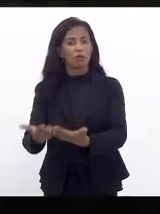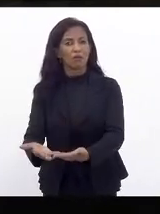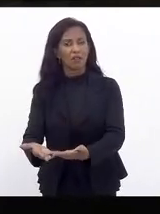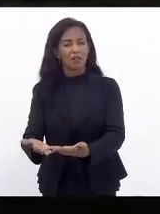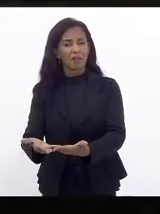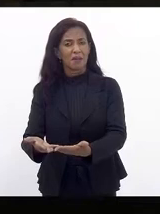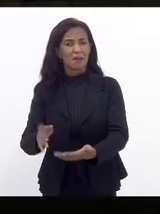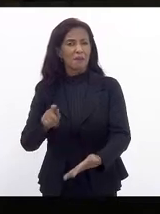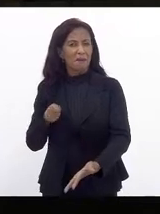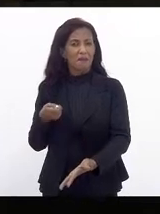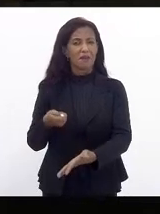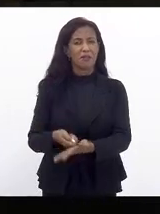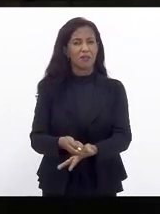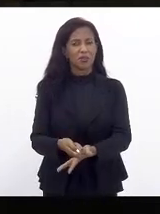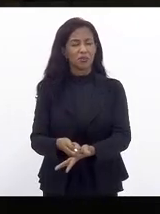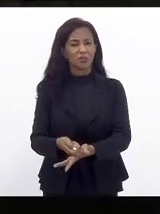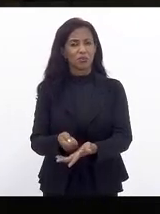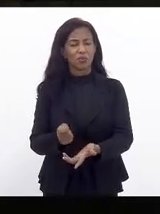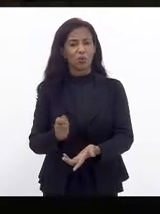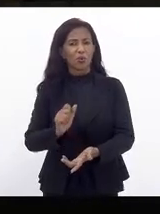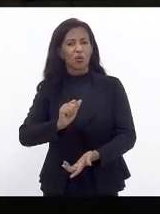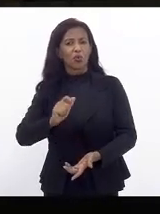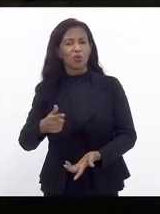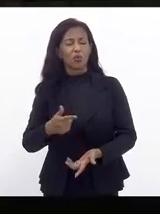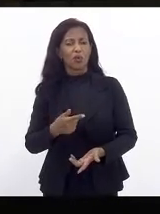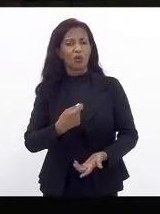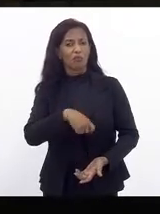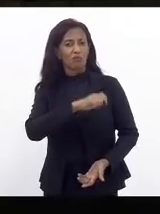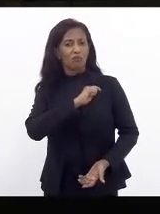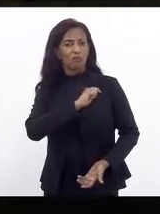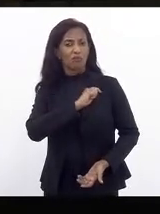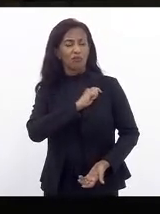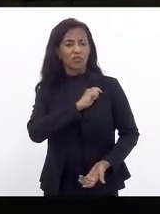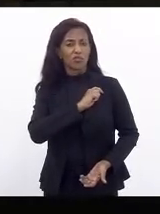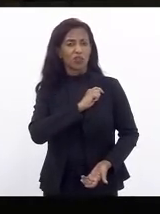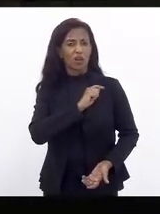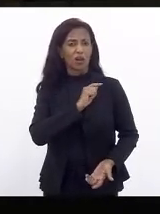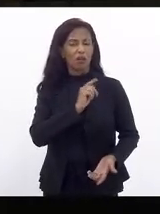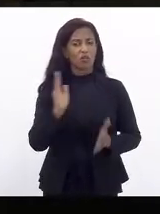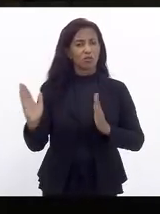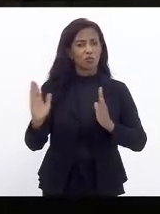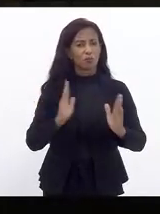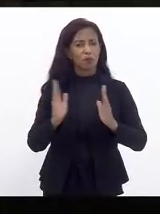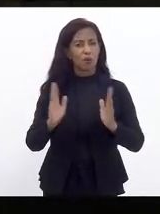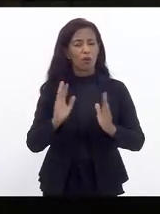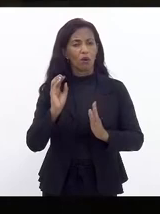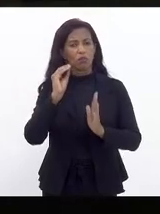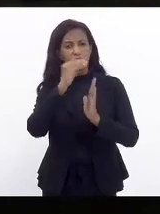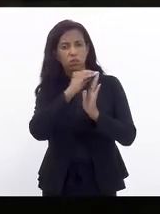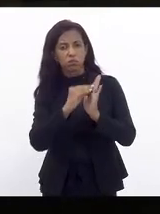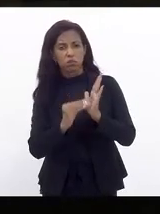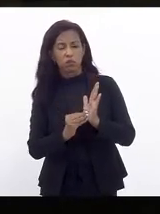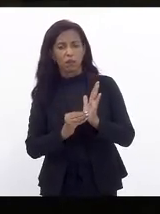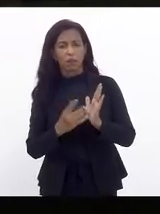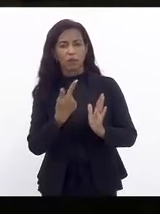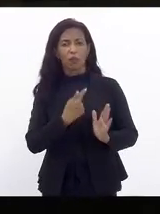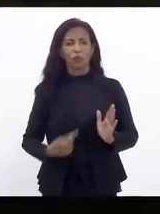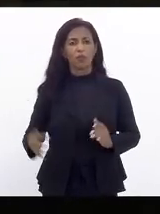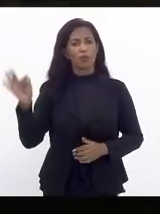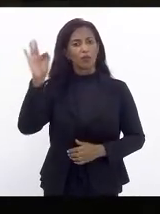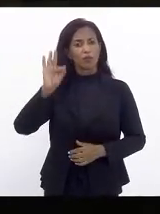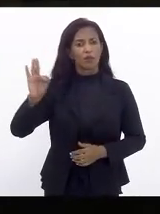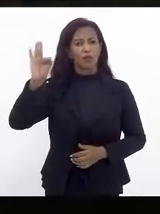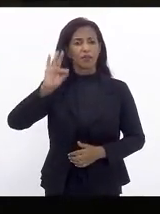mais rígido do que o regime de recuperação fiscal, né, as prerrogativas colocadas pelo governo